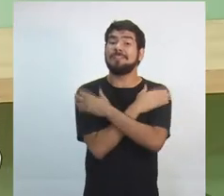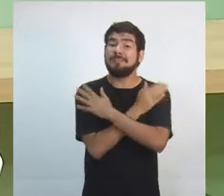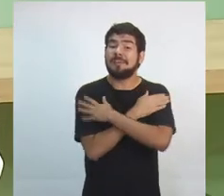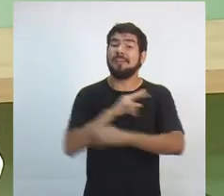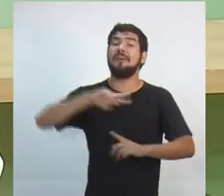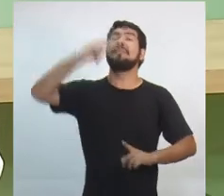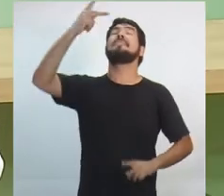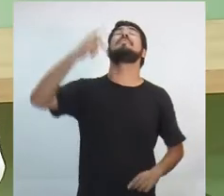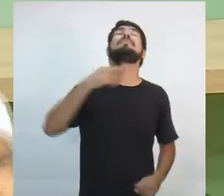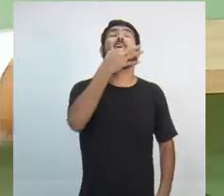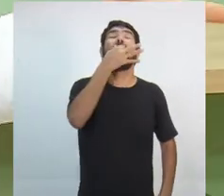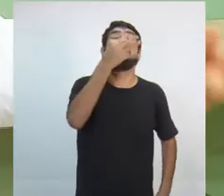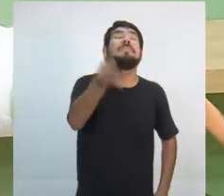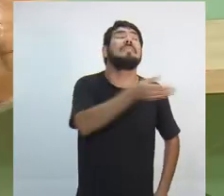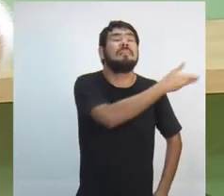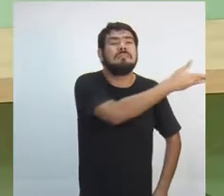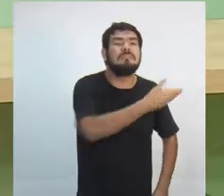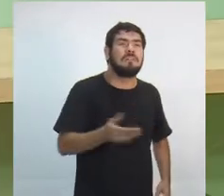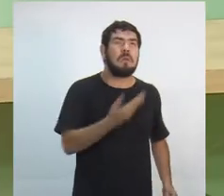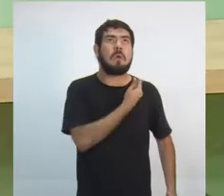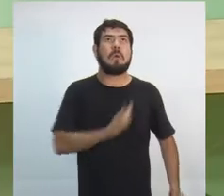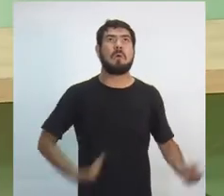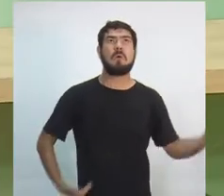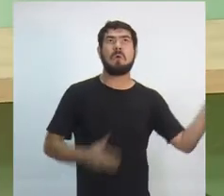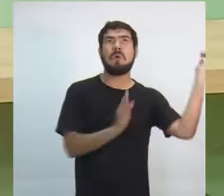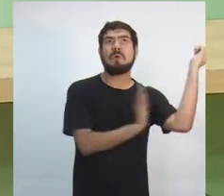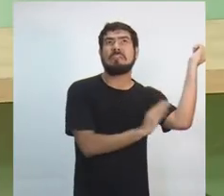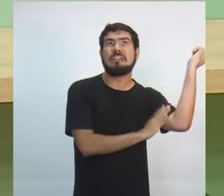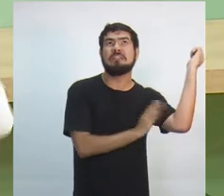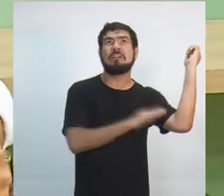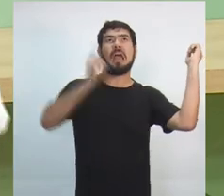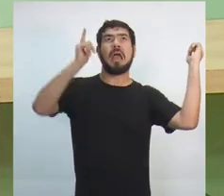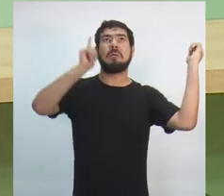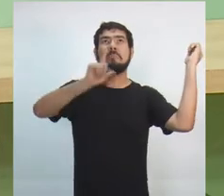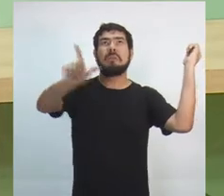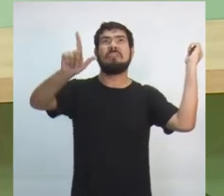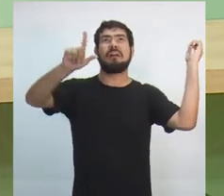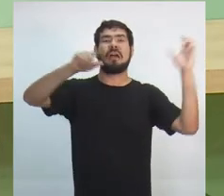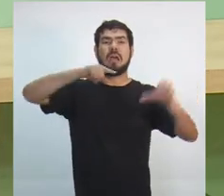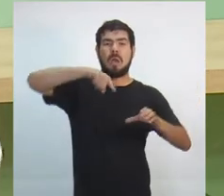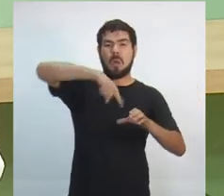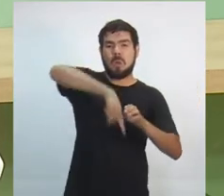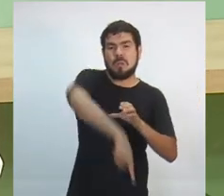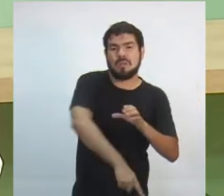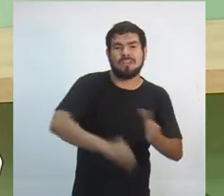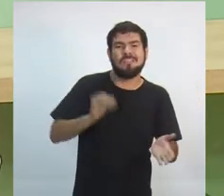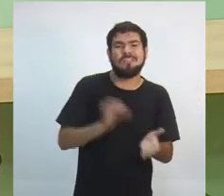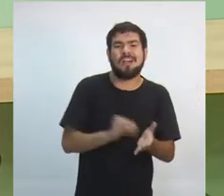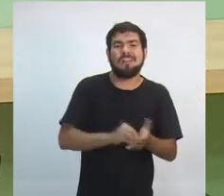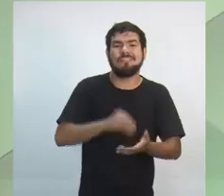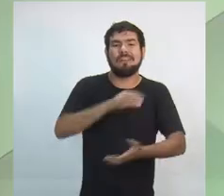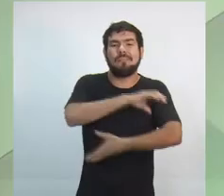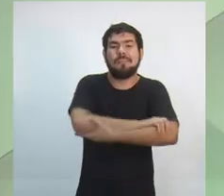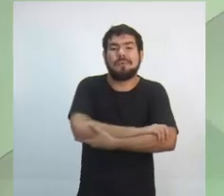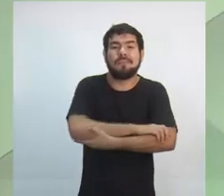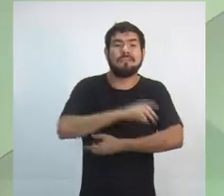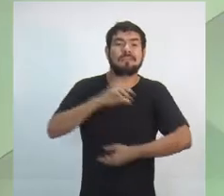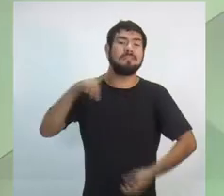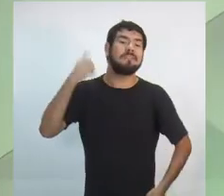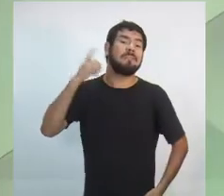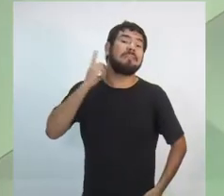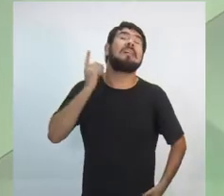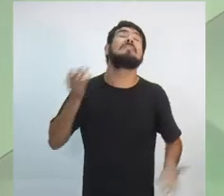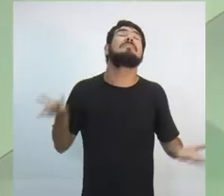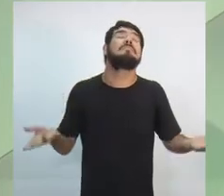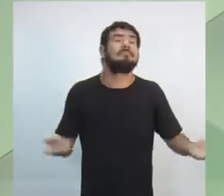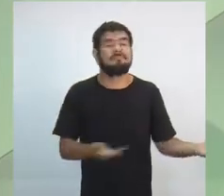essa mensagem da Assembleia que o governador tenta aprovar e que não tem o apoio dos deputados? 30